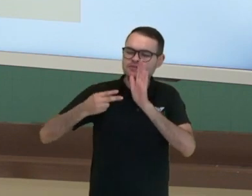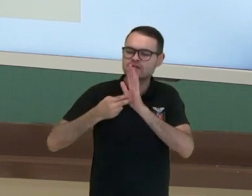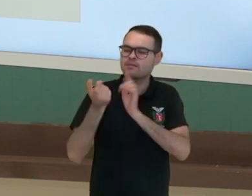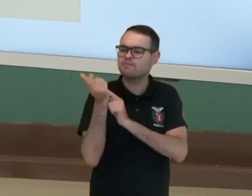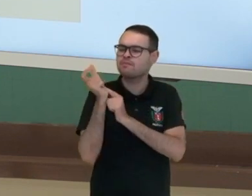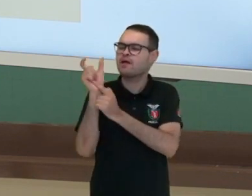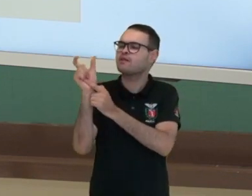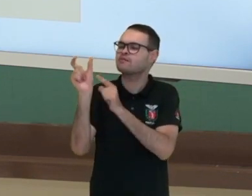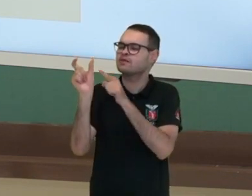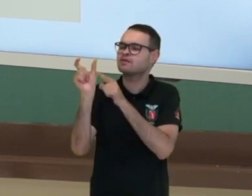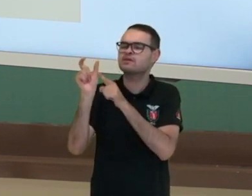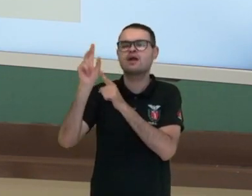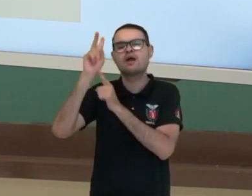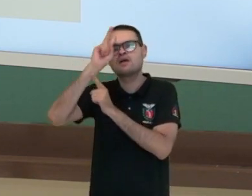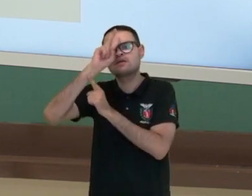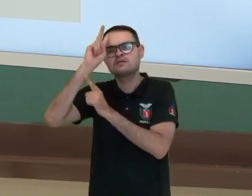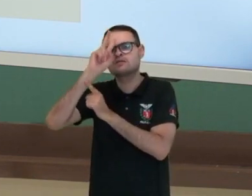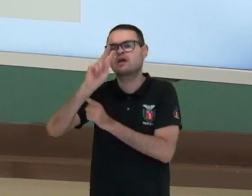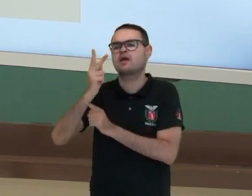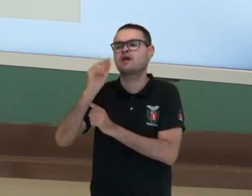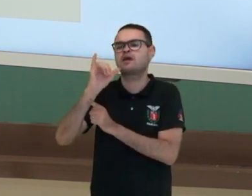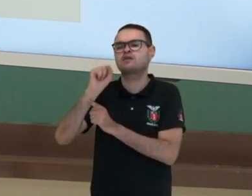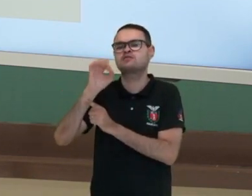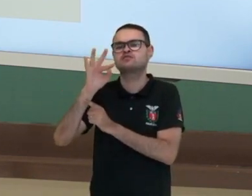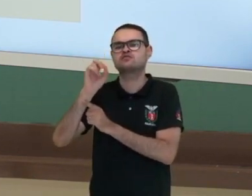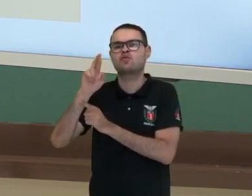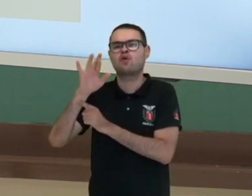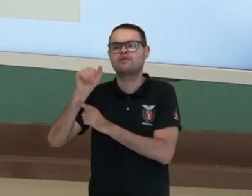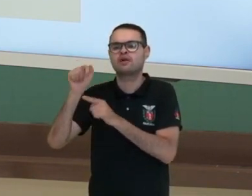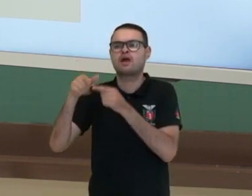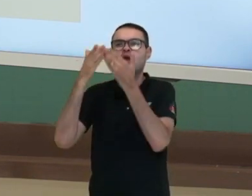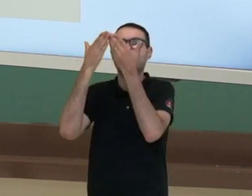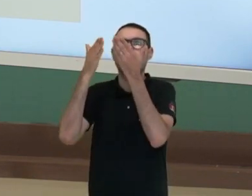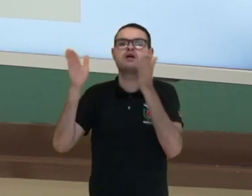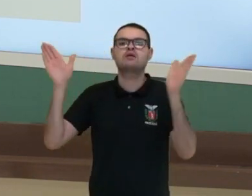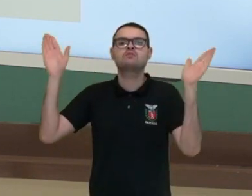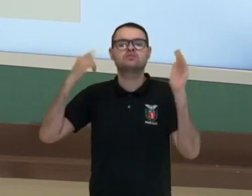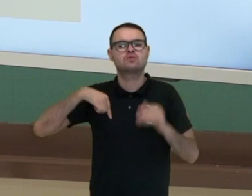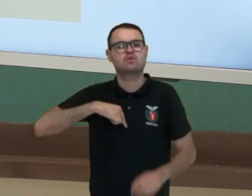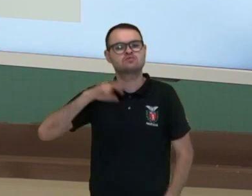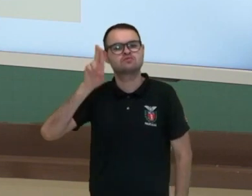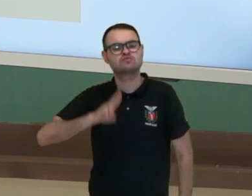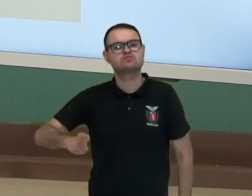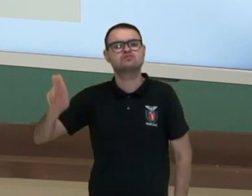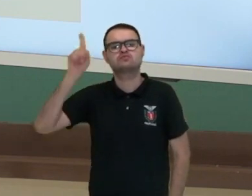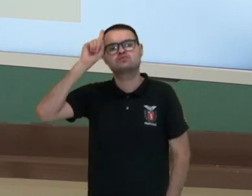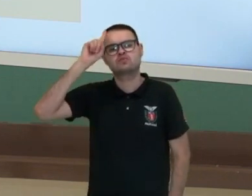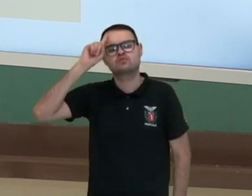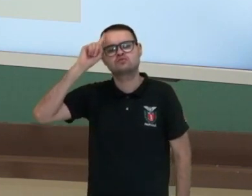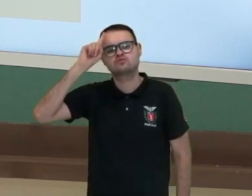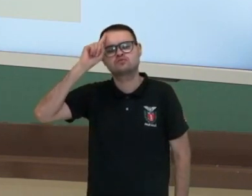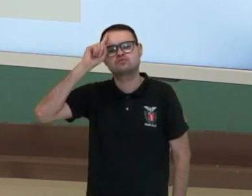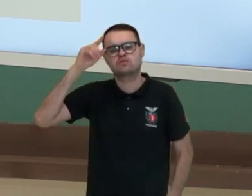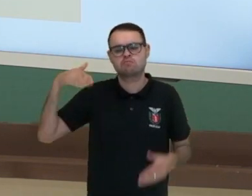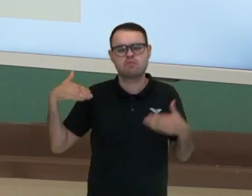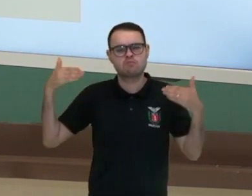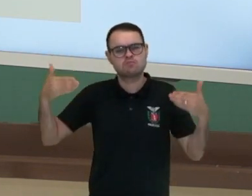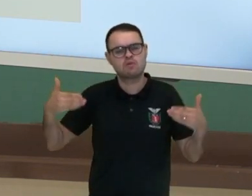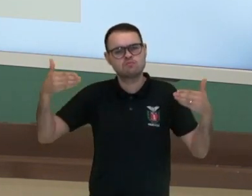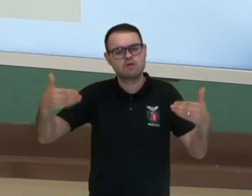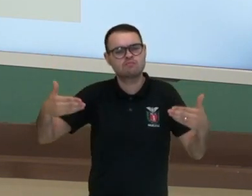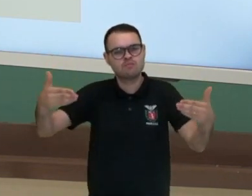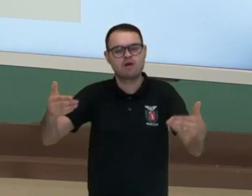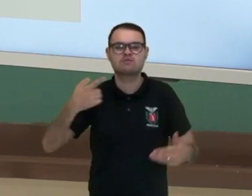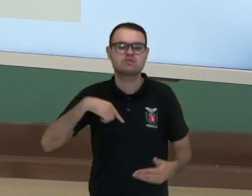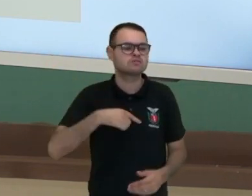esse conceito que é tão amplo de história e que a gente usa no nosso dia a dia, no nosso cotidiano, quando a gente conta